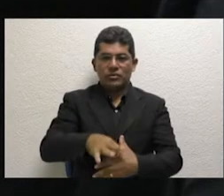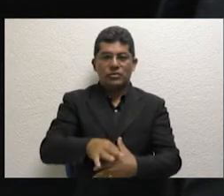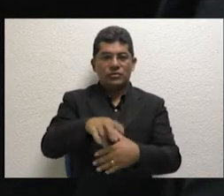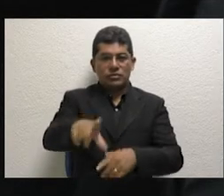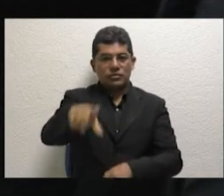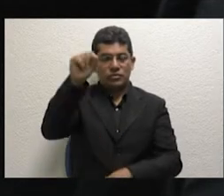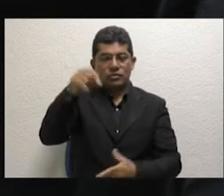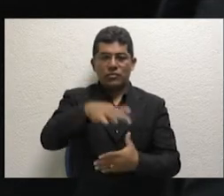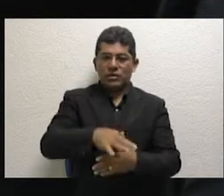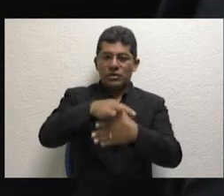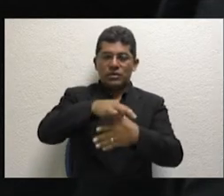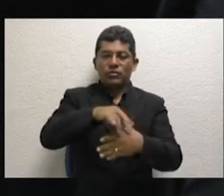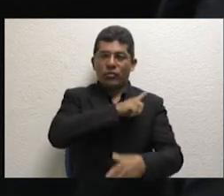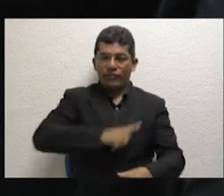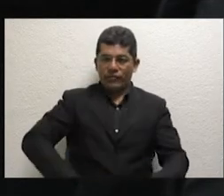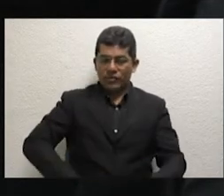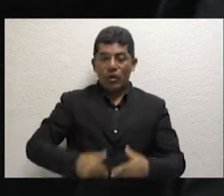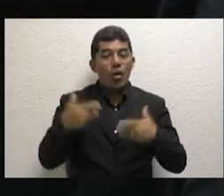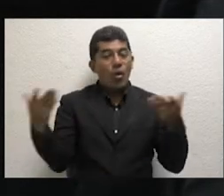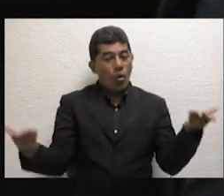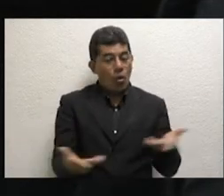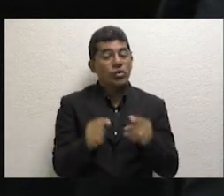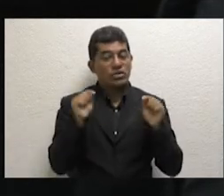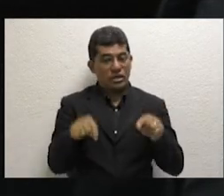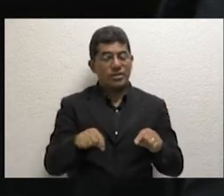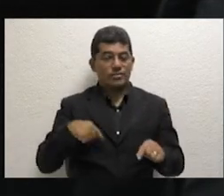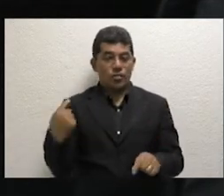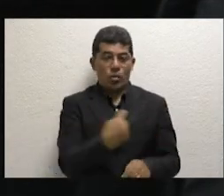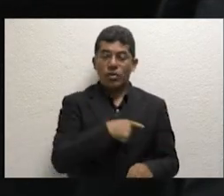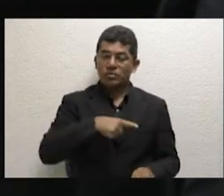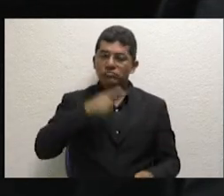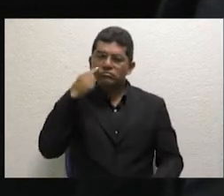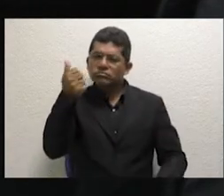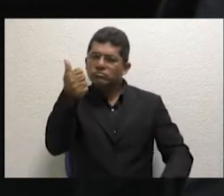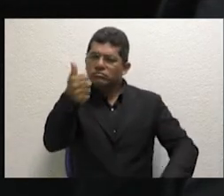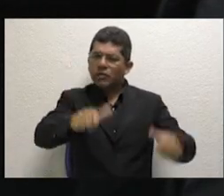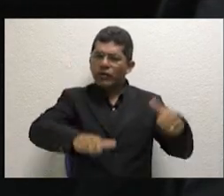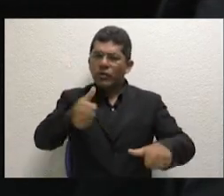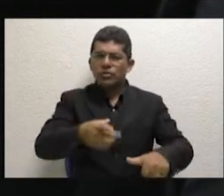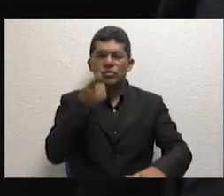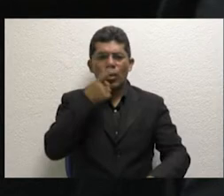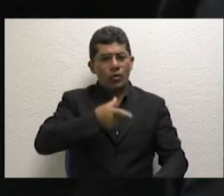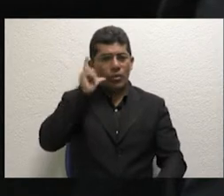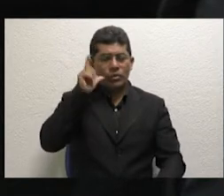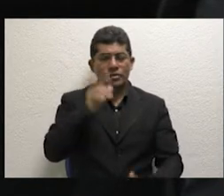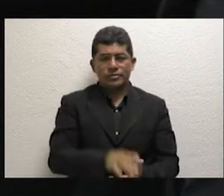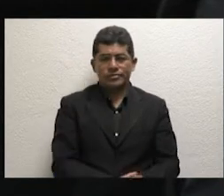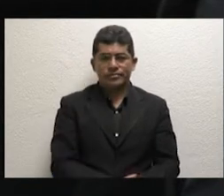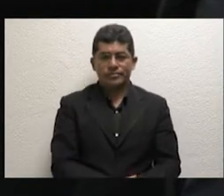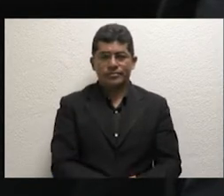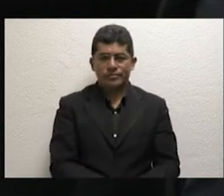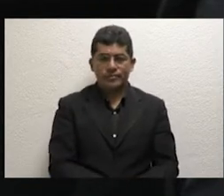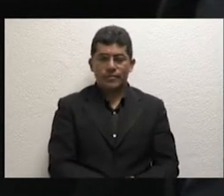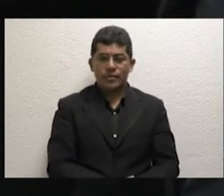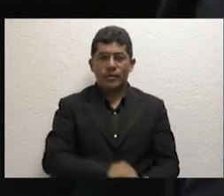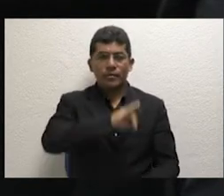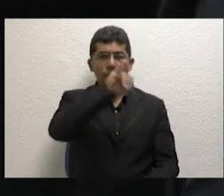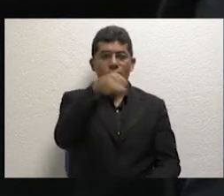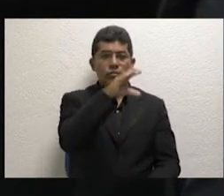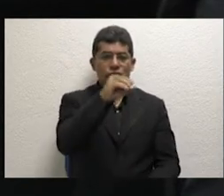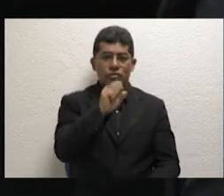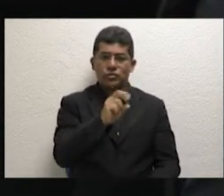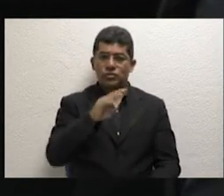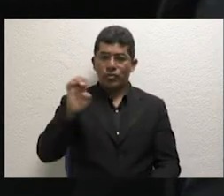entregou a liderança hoje aqui nós estamos presenciando no dia de ontem o exercício que o José Neto fez